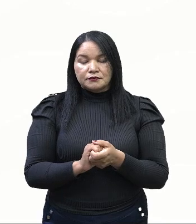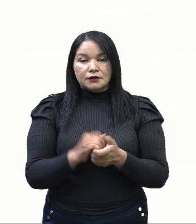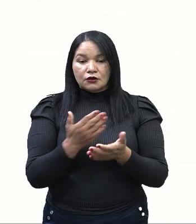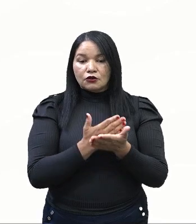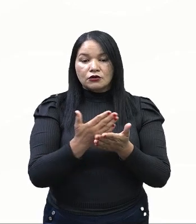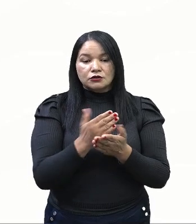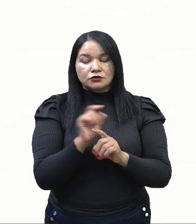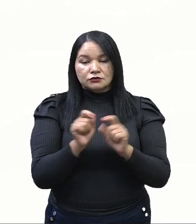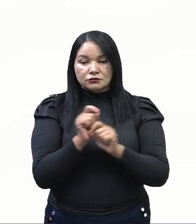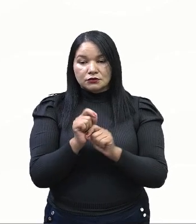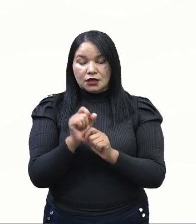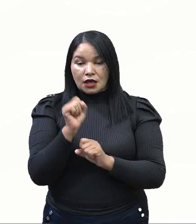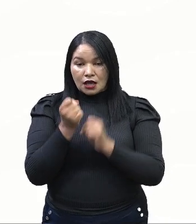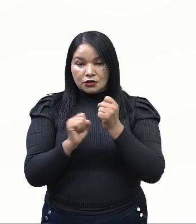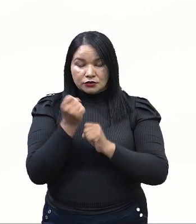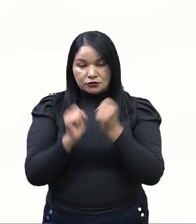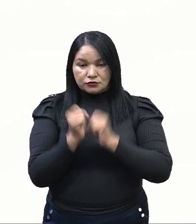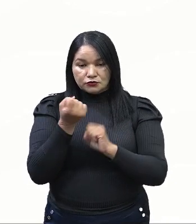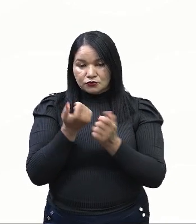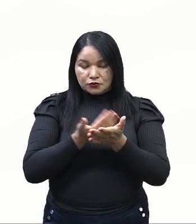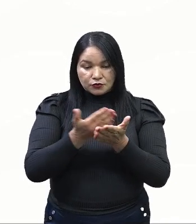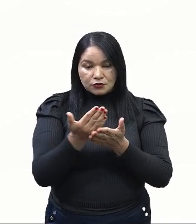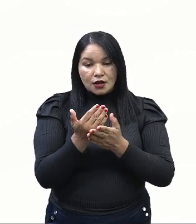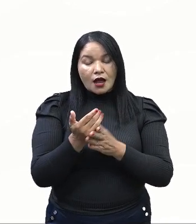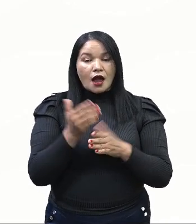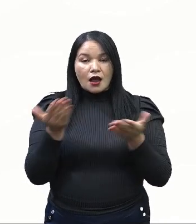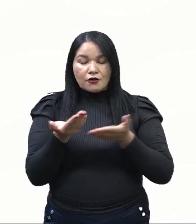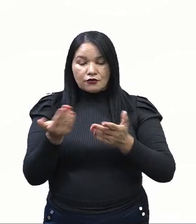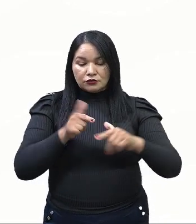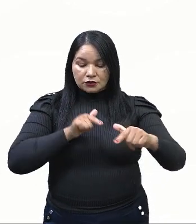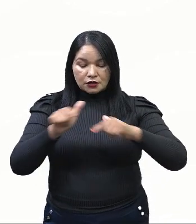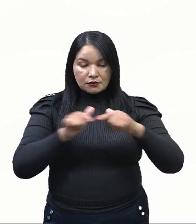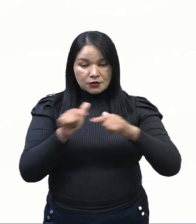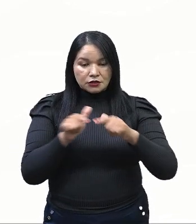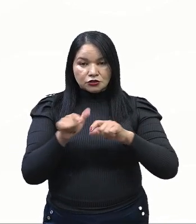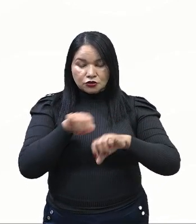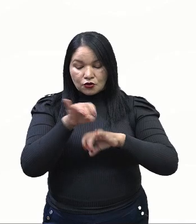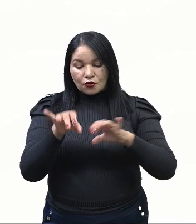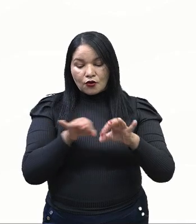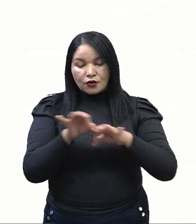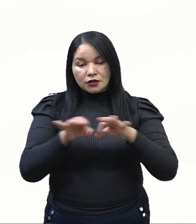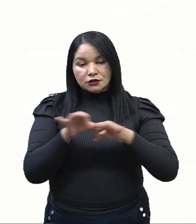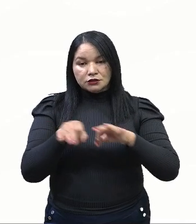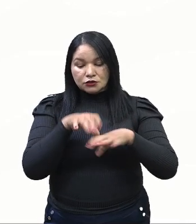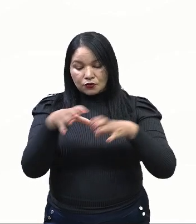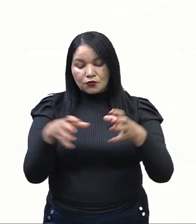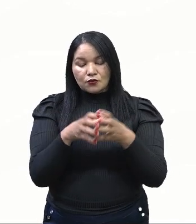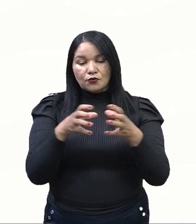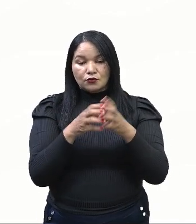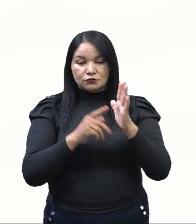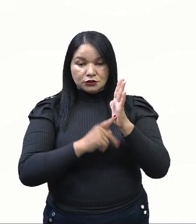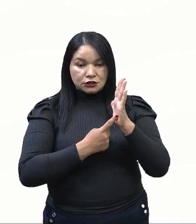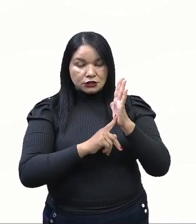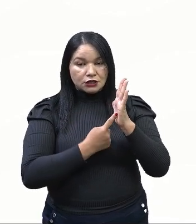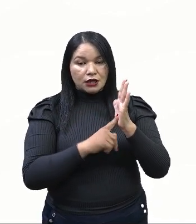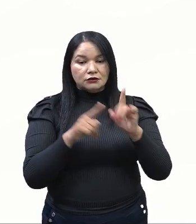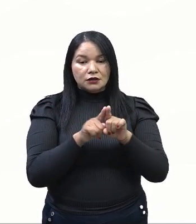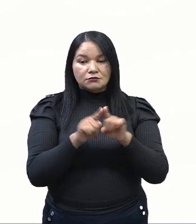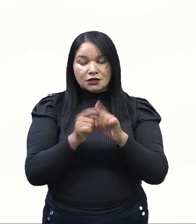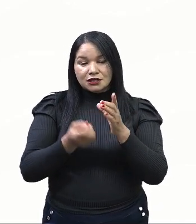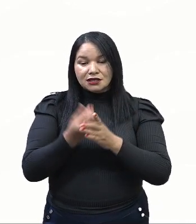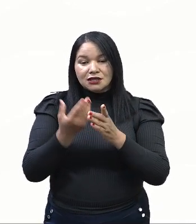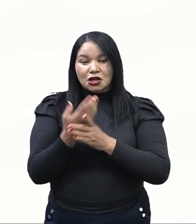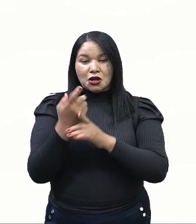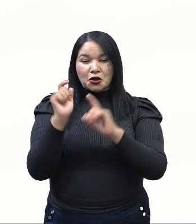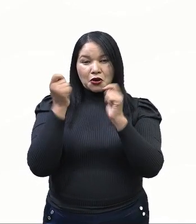com a industrialização, os trabalhadores passaram a se organizar em sindicatos e realizar